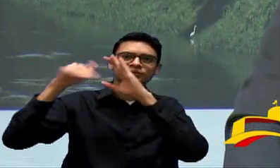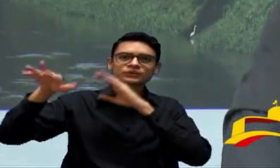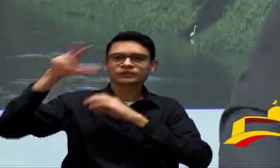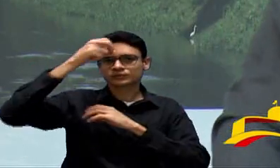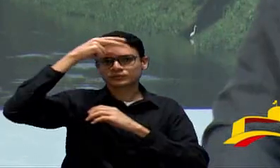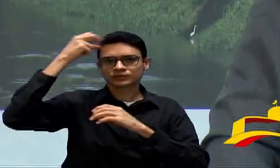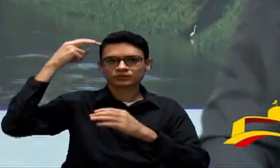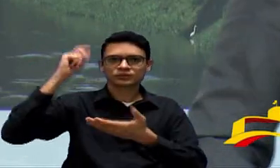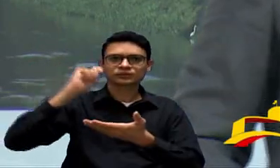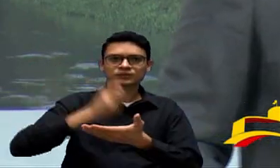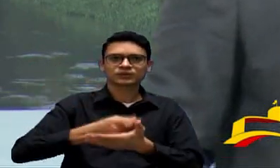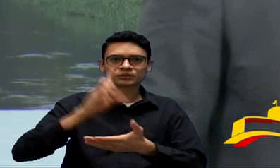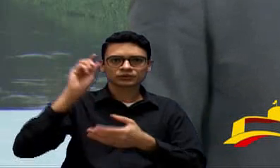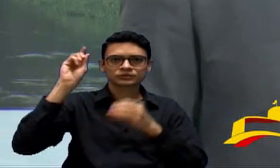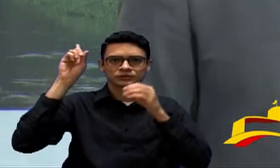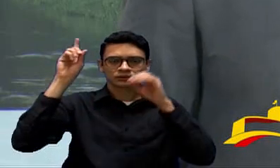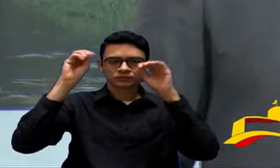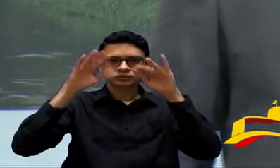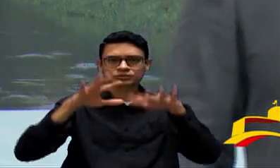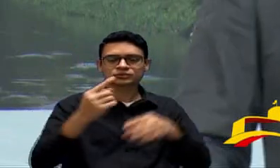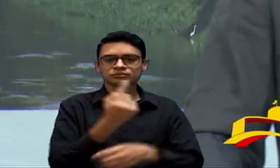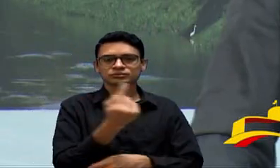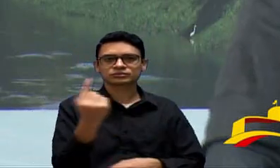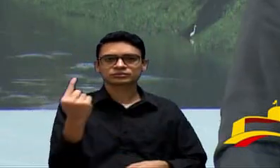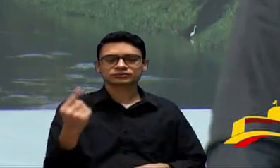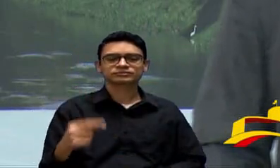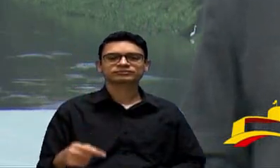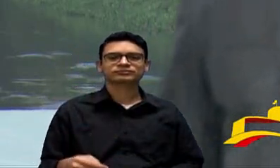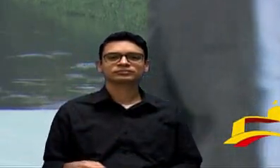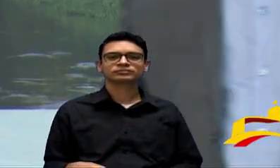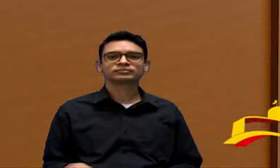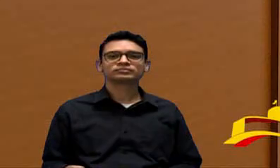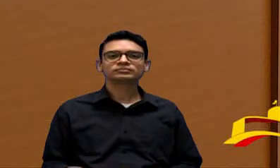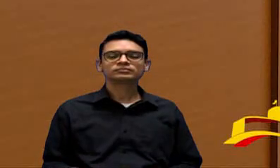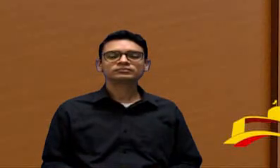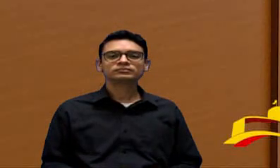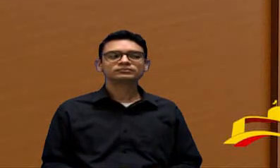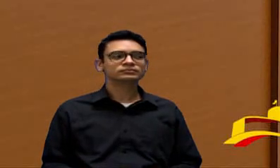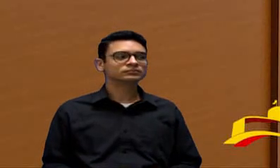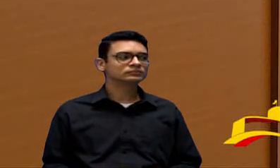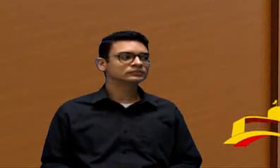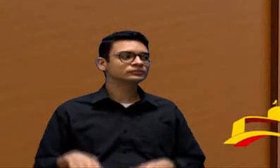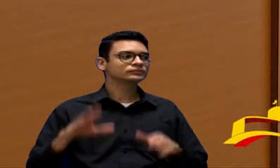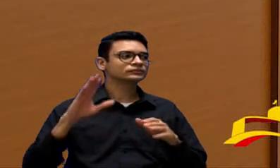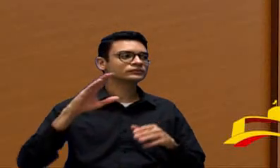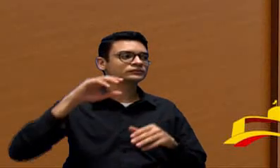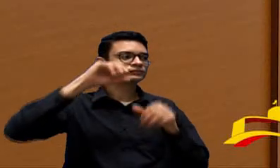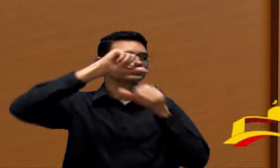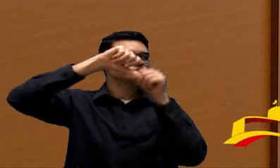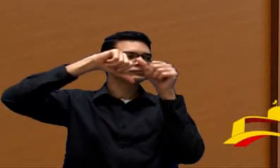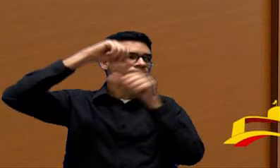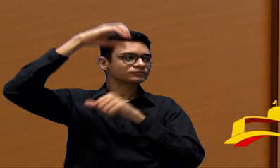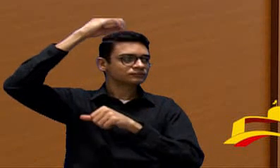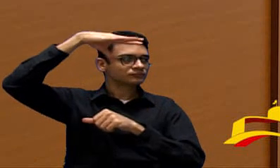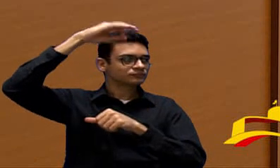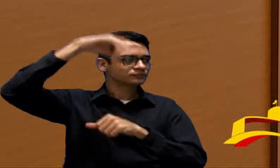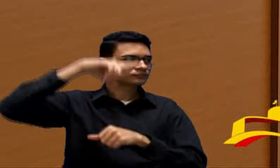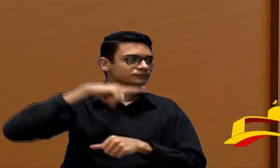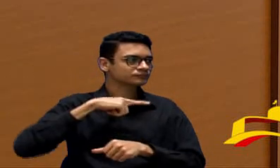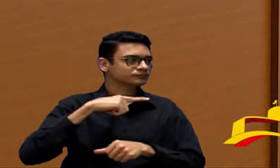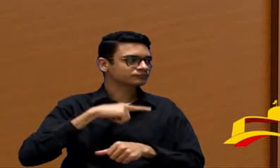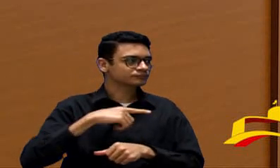então. Deus abençoe a todos. Tem muita demanda, viu, vereador? De troca de lâmpada em Sorocaba.